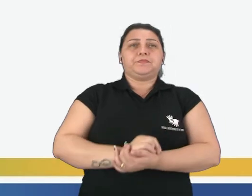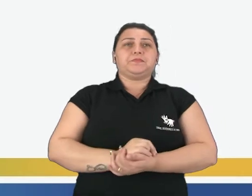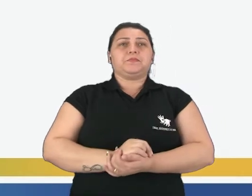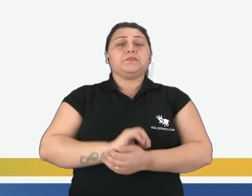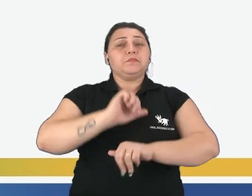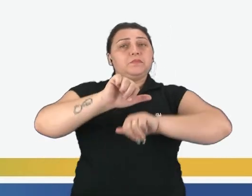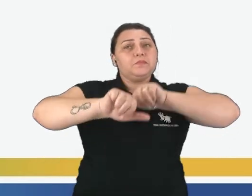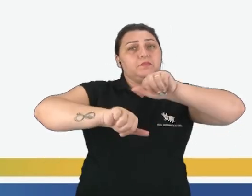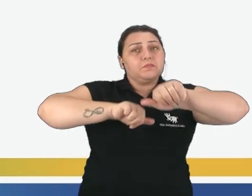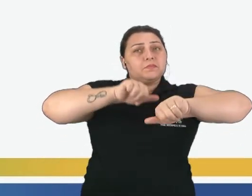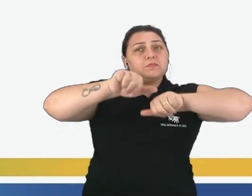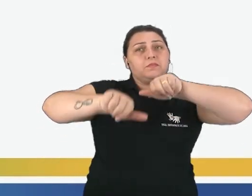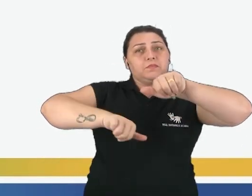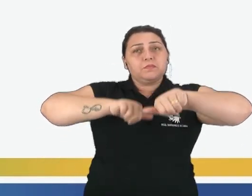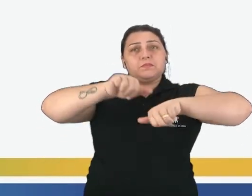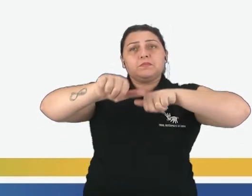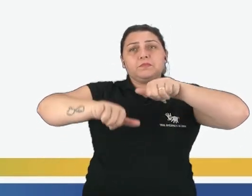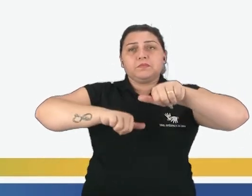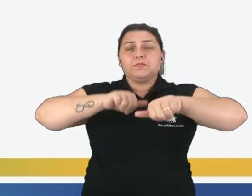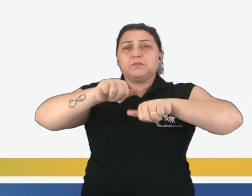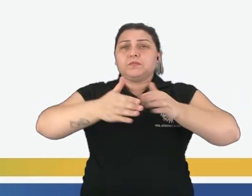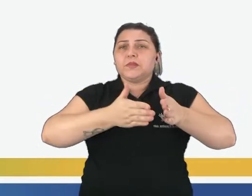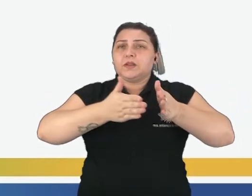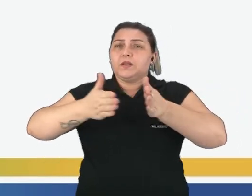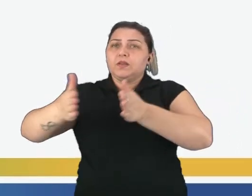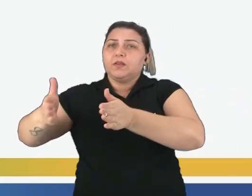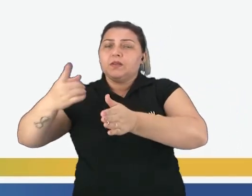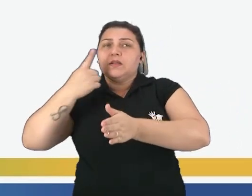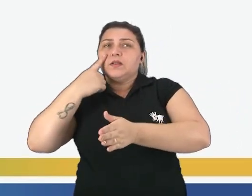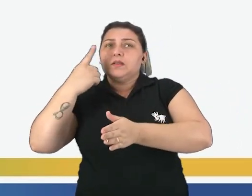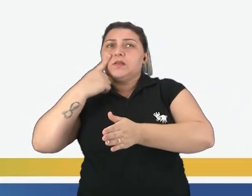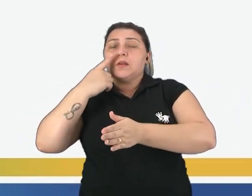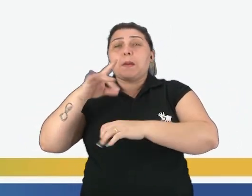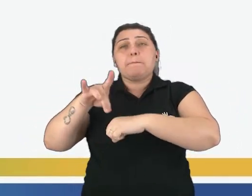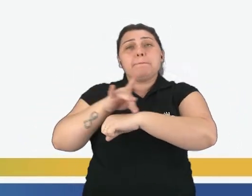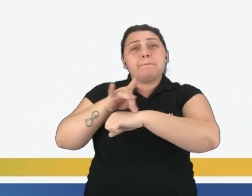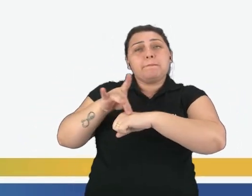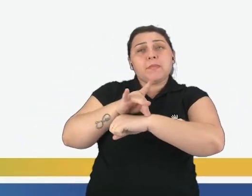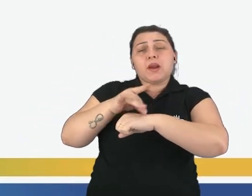foi mudando ao longo do tempo, né? O que você está enxergando na sua tela aí como preto.